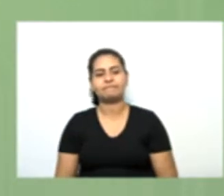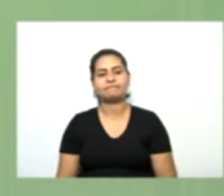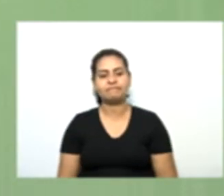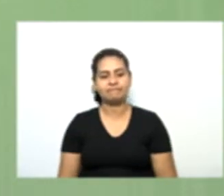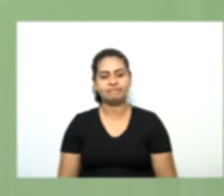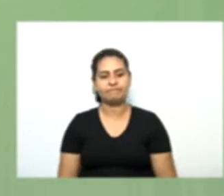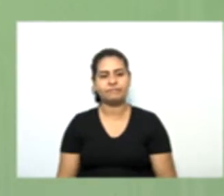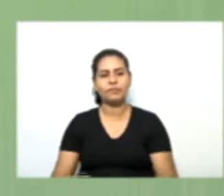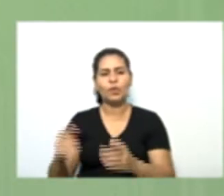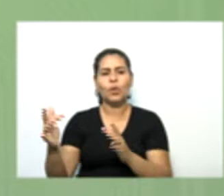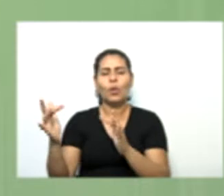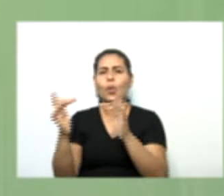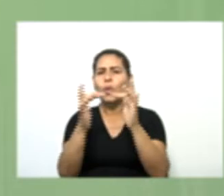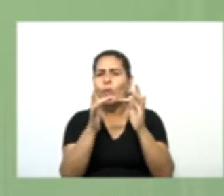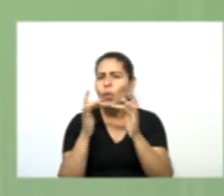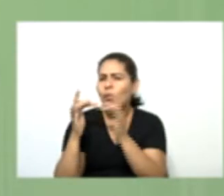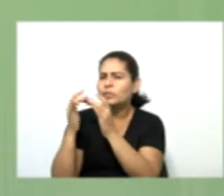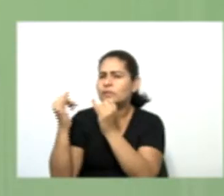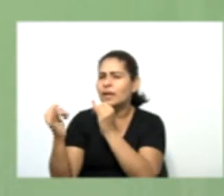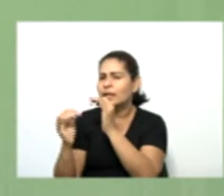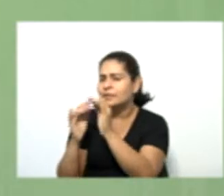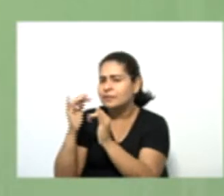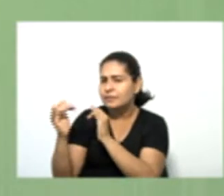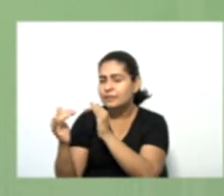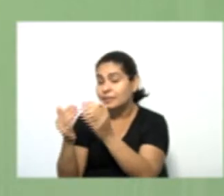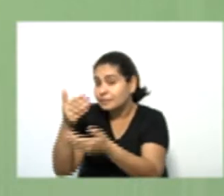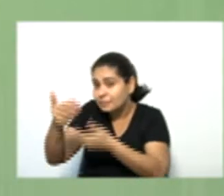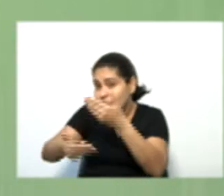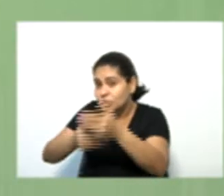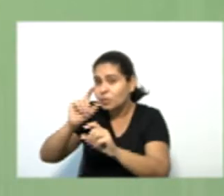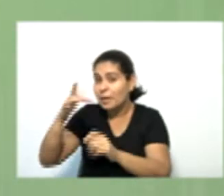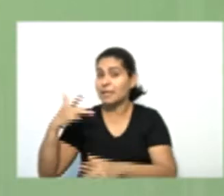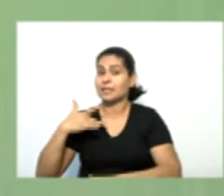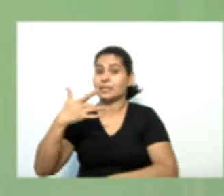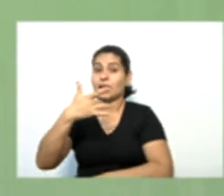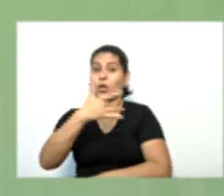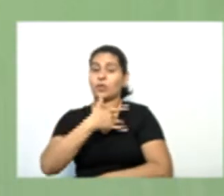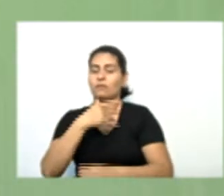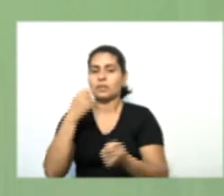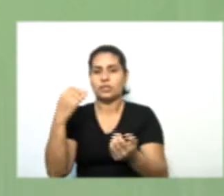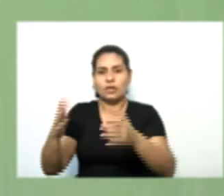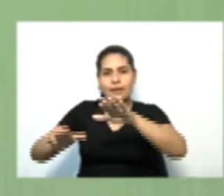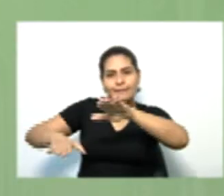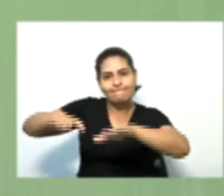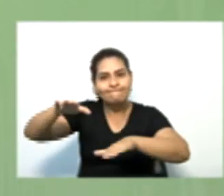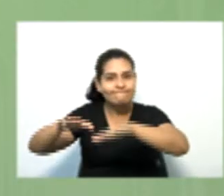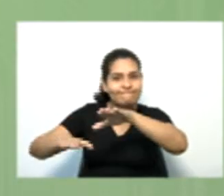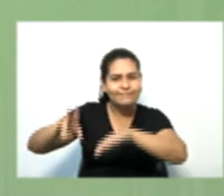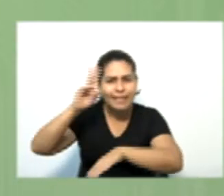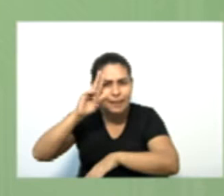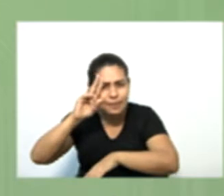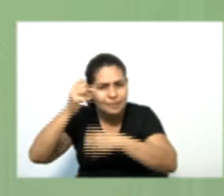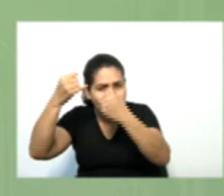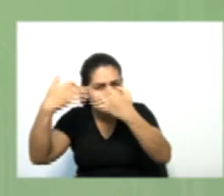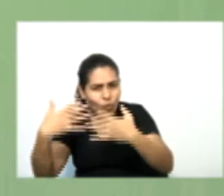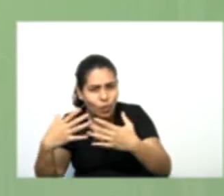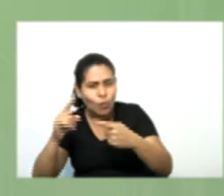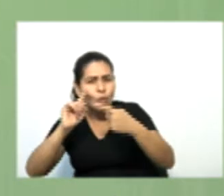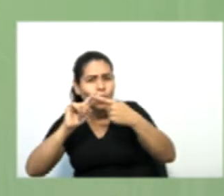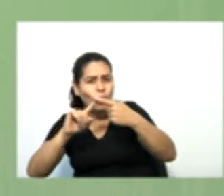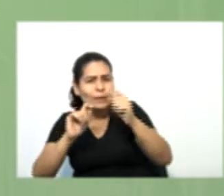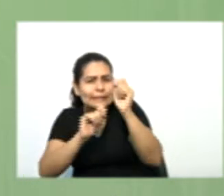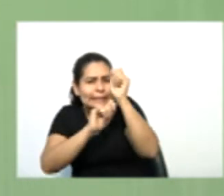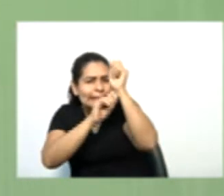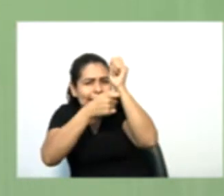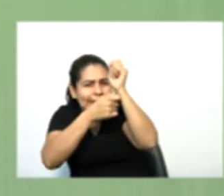de negociação mais saudáveis são aquelas que apresentam equilíbrio. Lembra que nós falamos aqui? Um segredo é não misturar